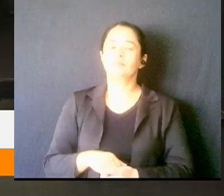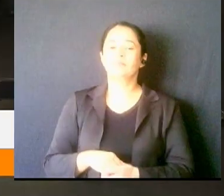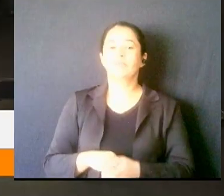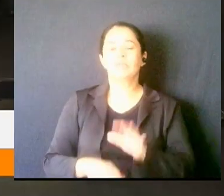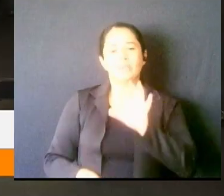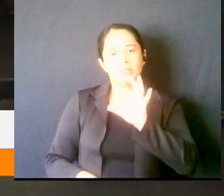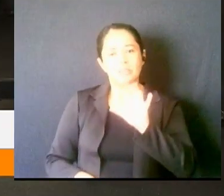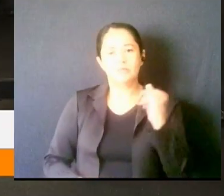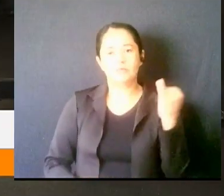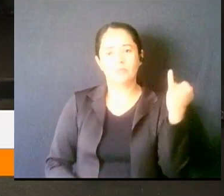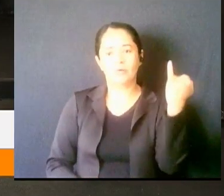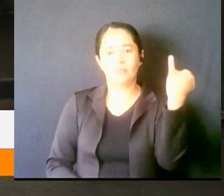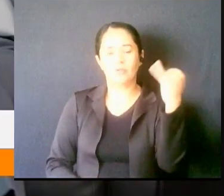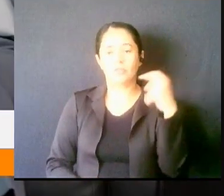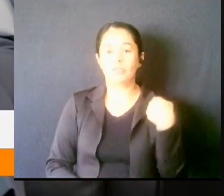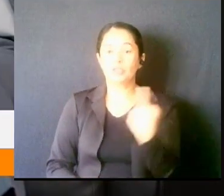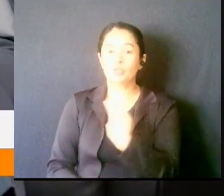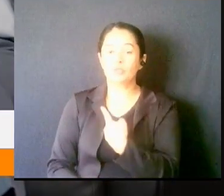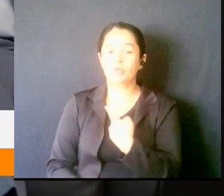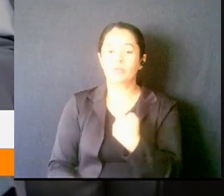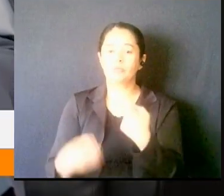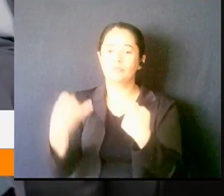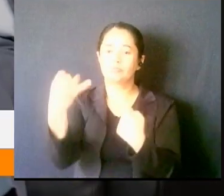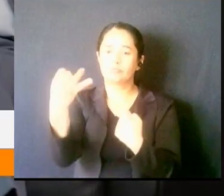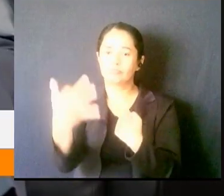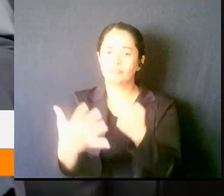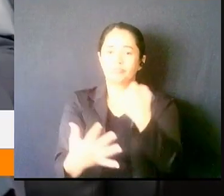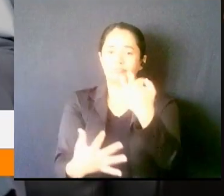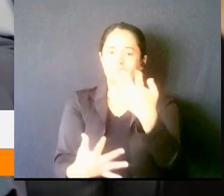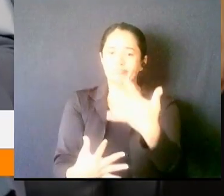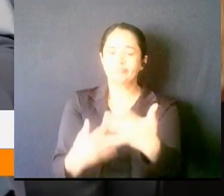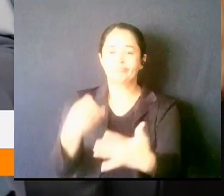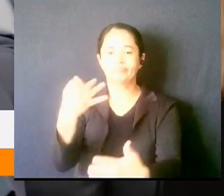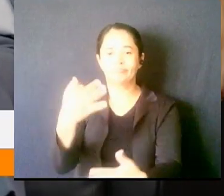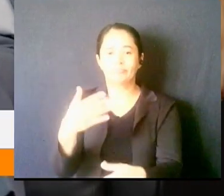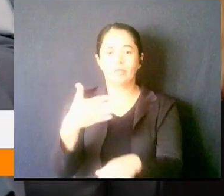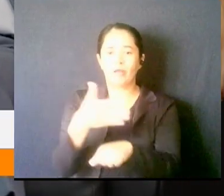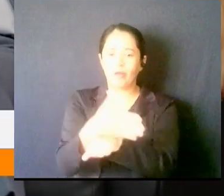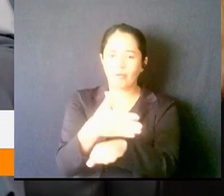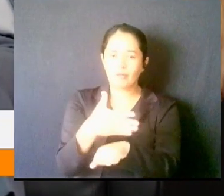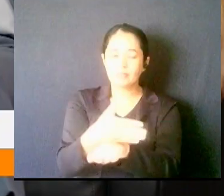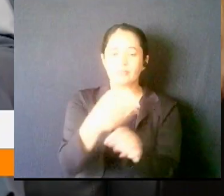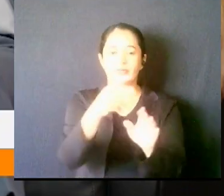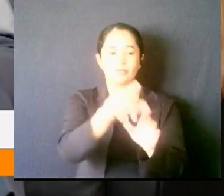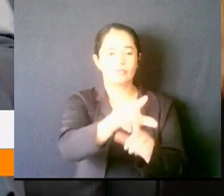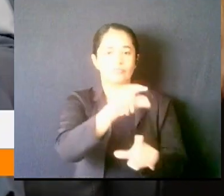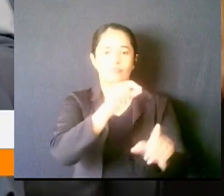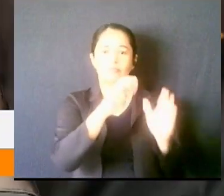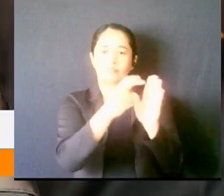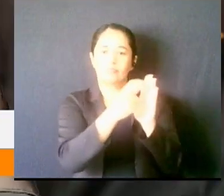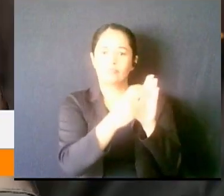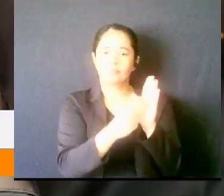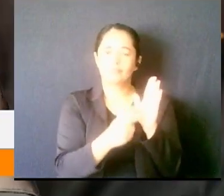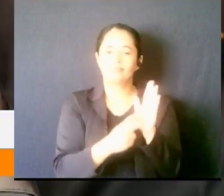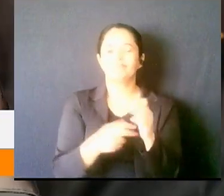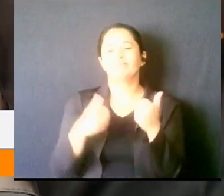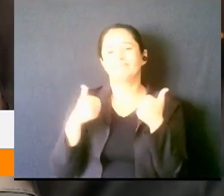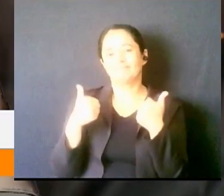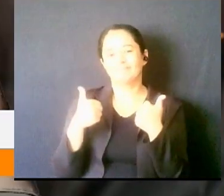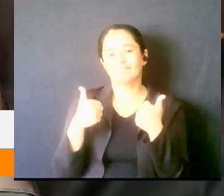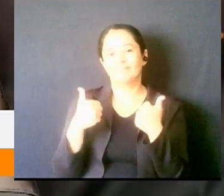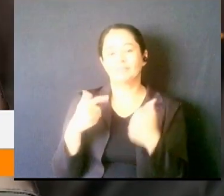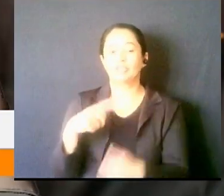considerar no que diz respeito ao acesso ao método contraceptivo. Muito bem, doutor Rodolfo. Bom, nós falamos aqui sobre